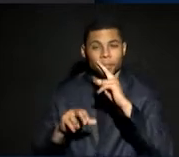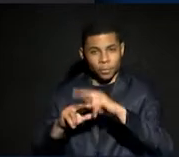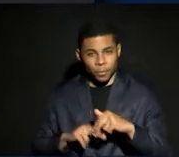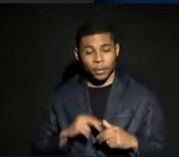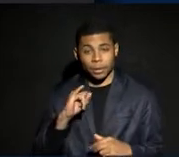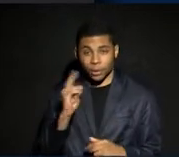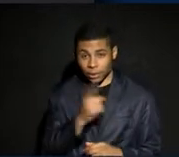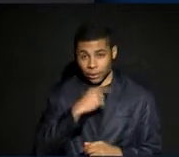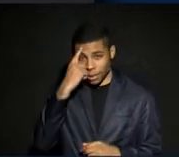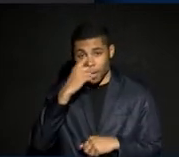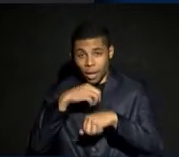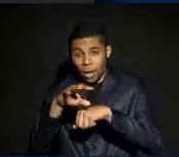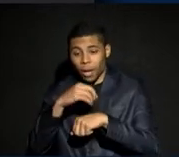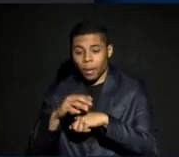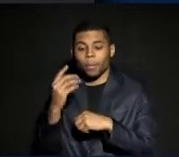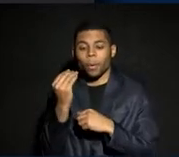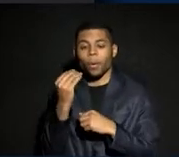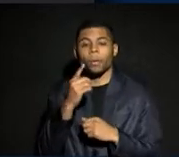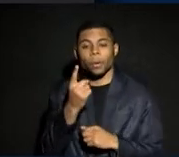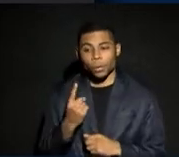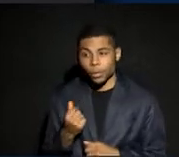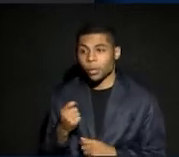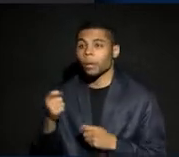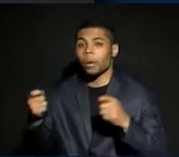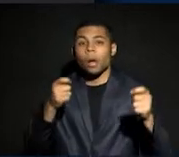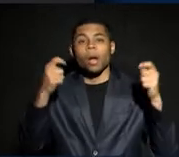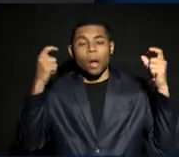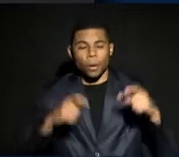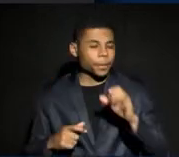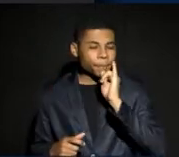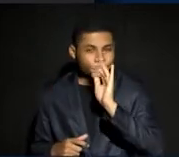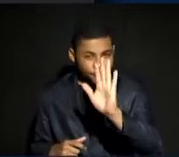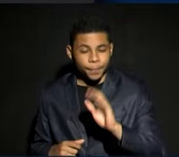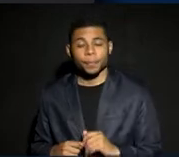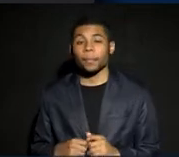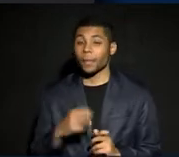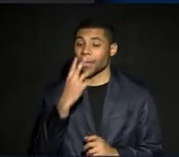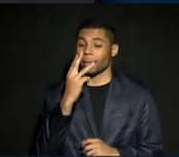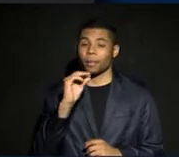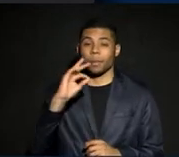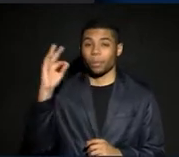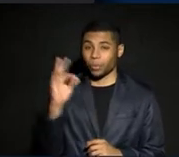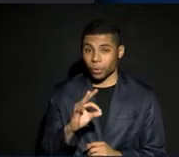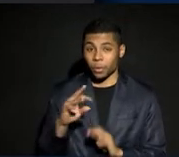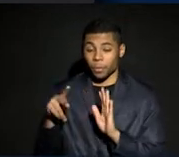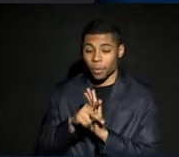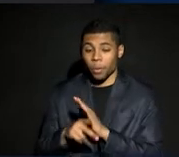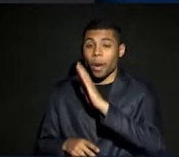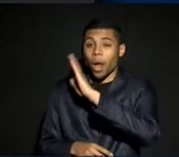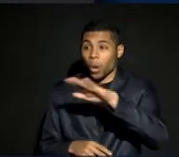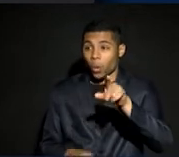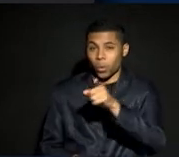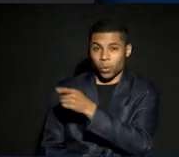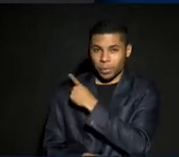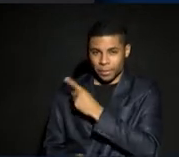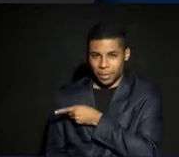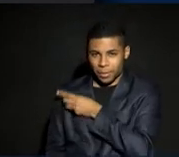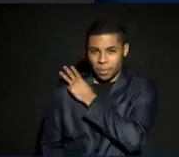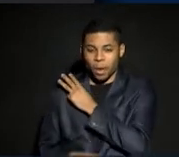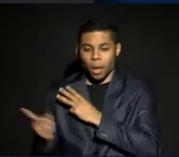direcionar o recurso para onde ele precisa ir... Por exemplo, 30% dos alunos de ensino médio